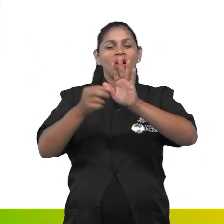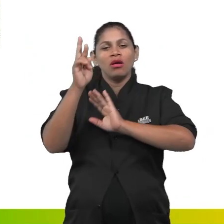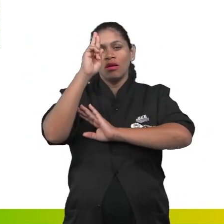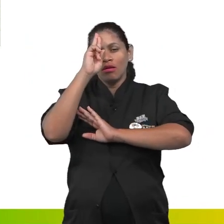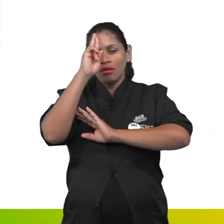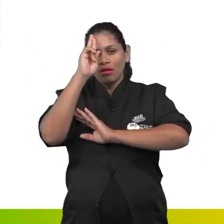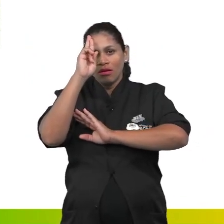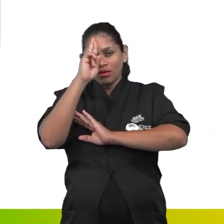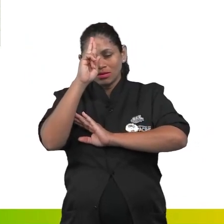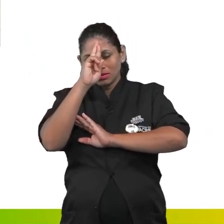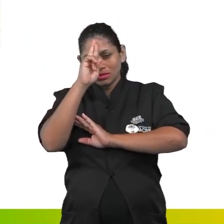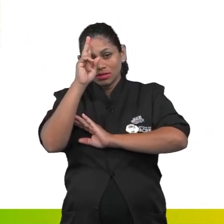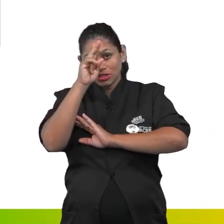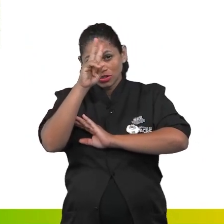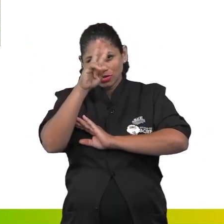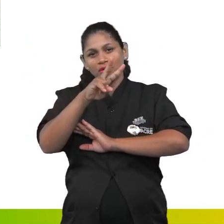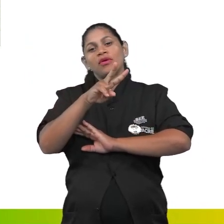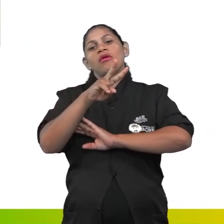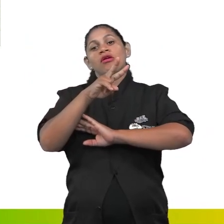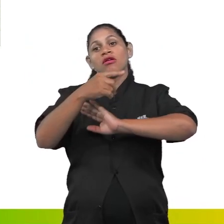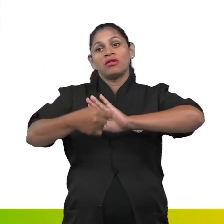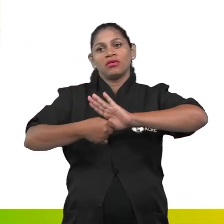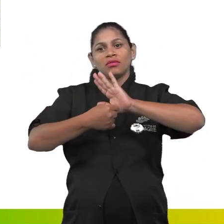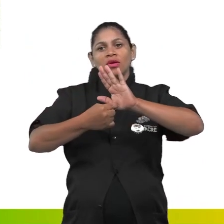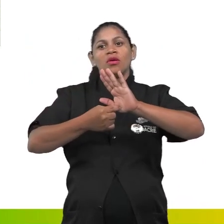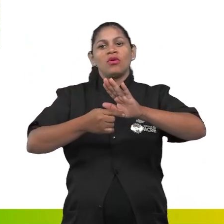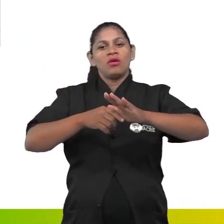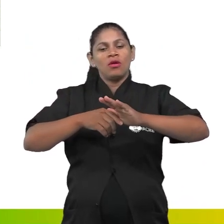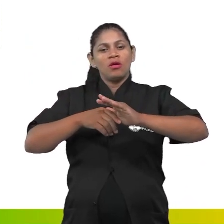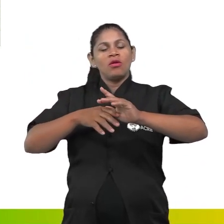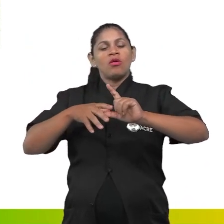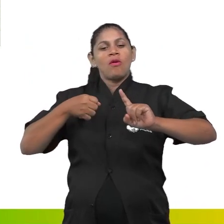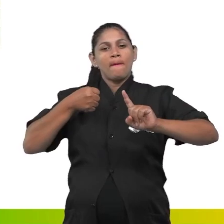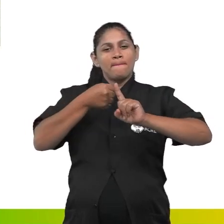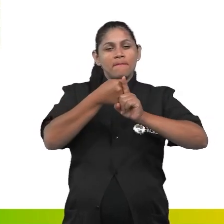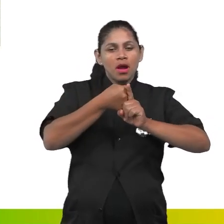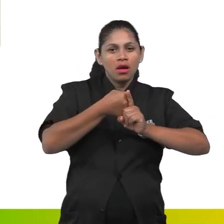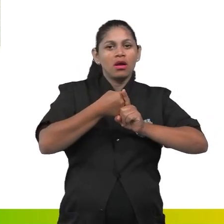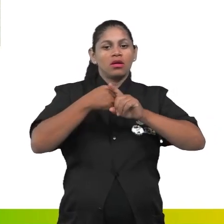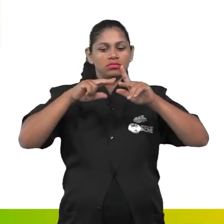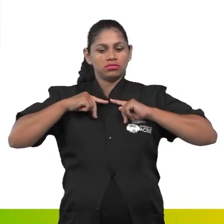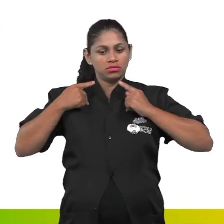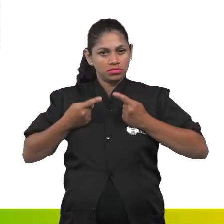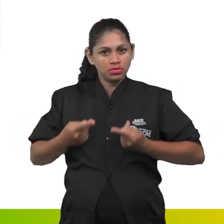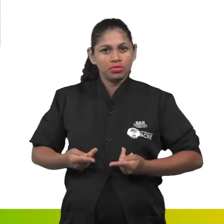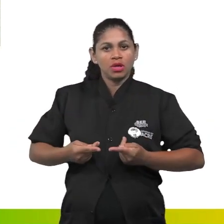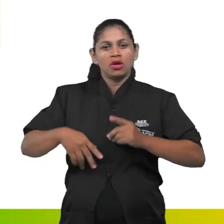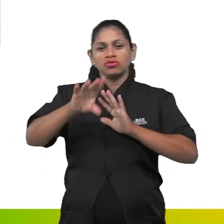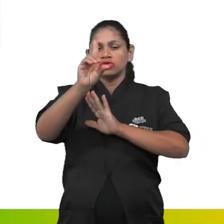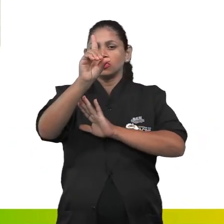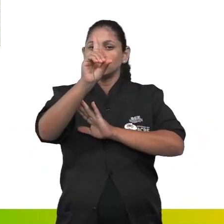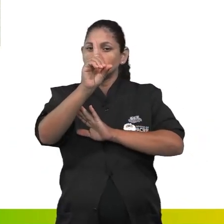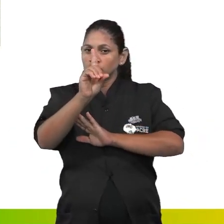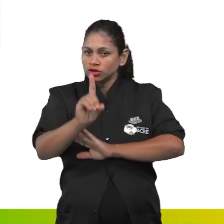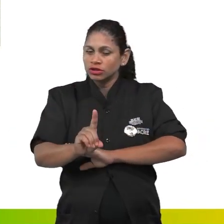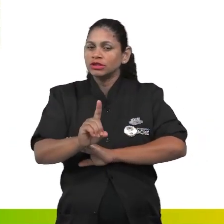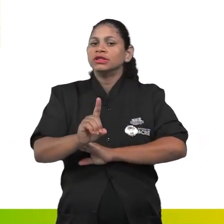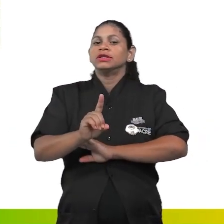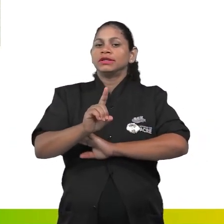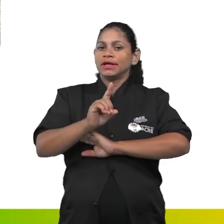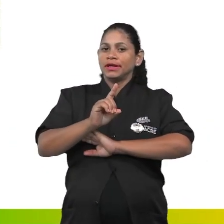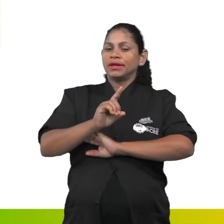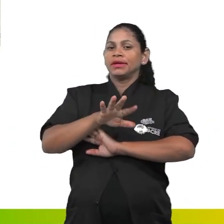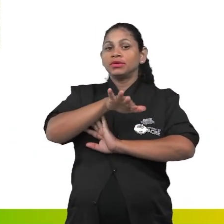da natureza, o impacto humano e os direitos dos animais. Algumas peças usam o próprio ambiente